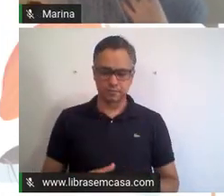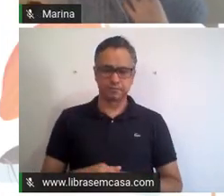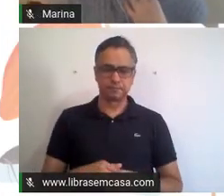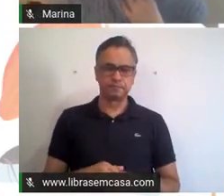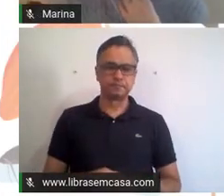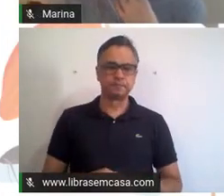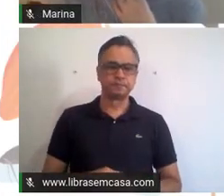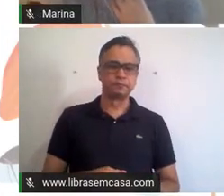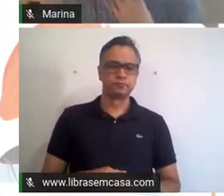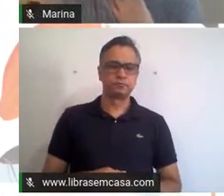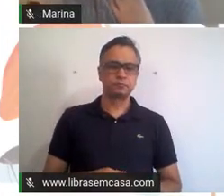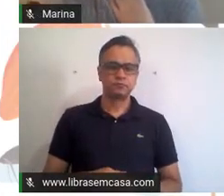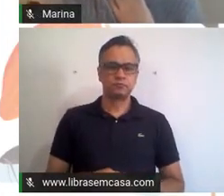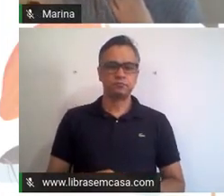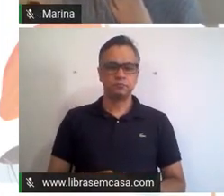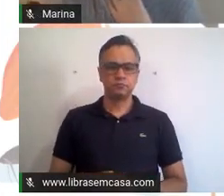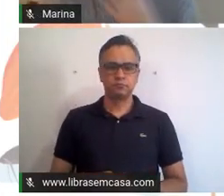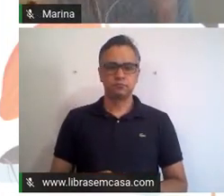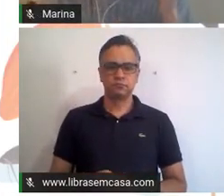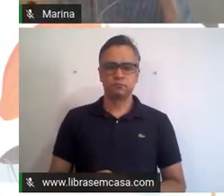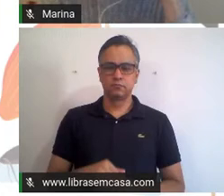palavra.